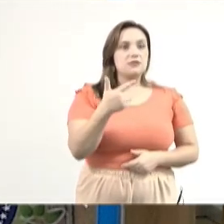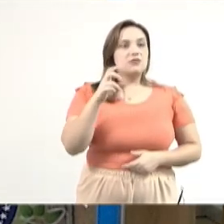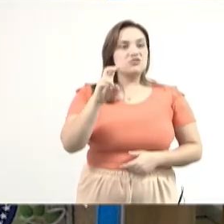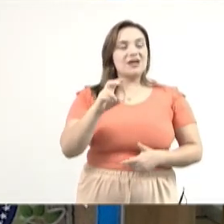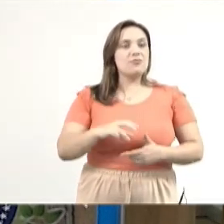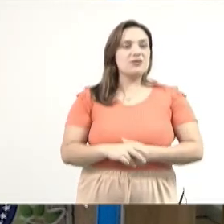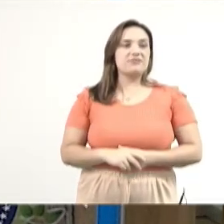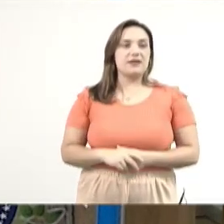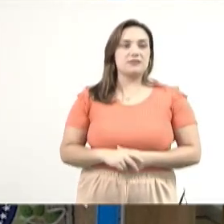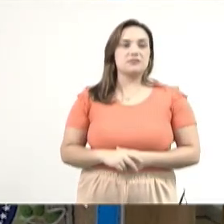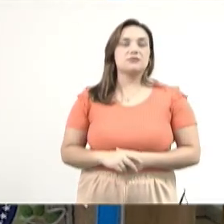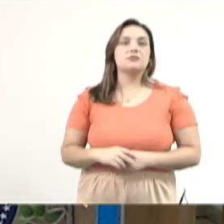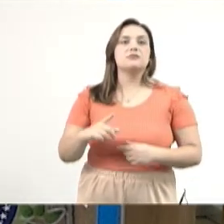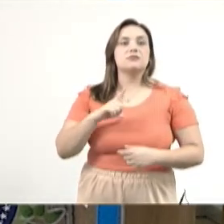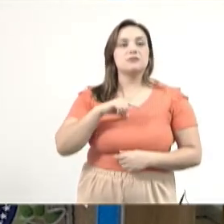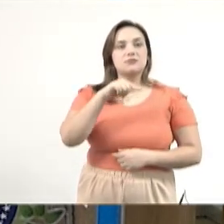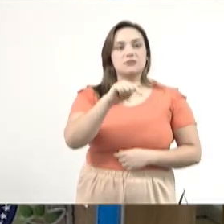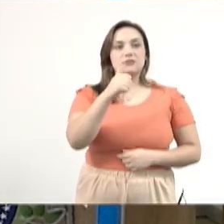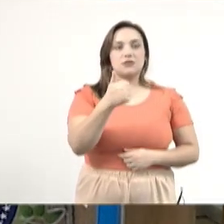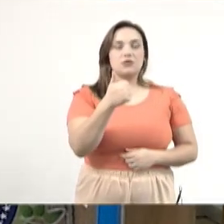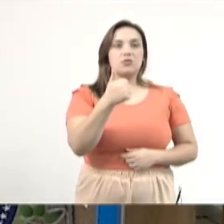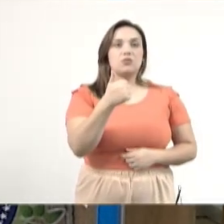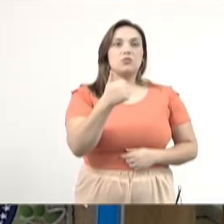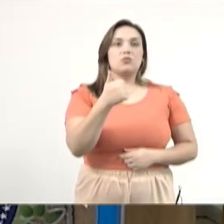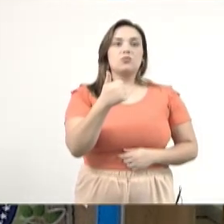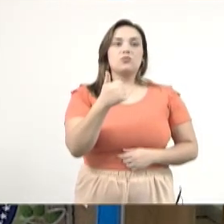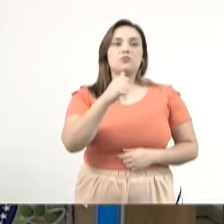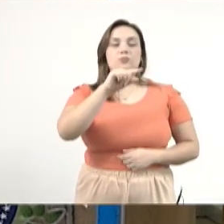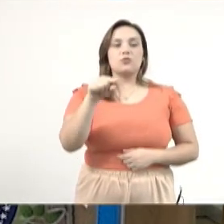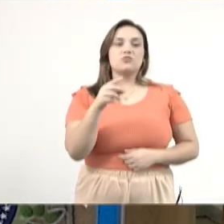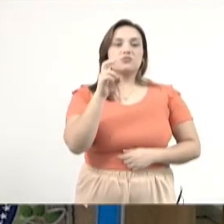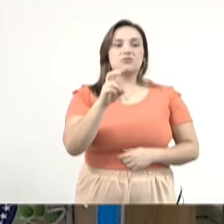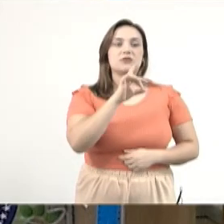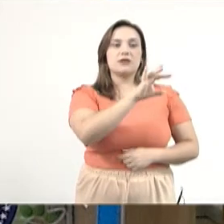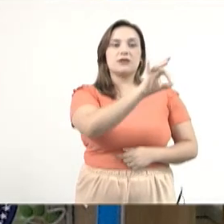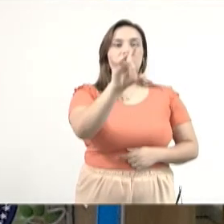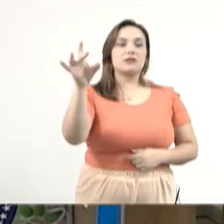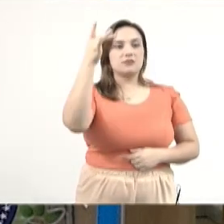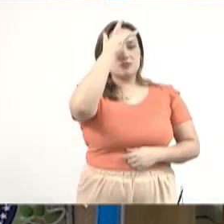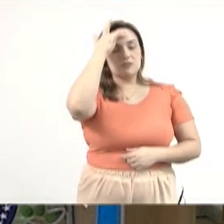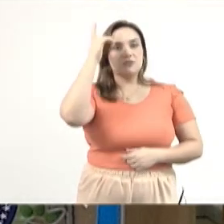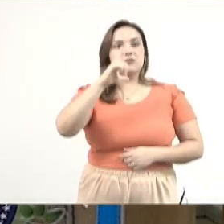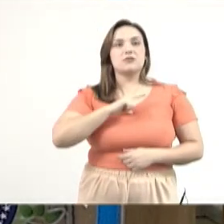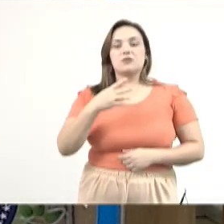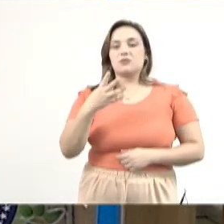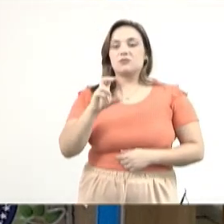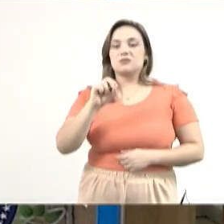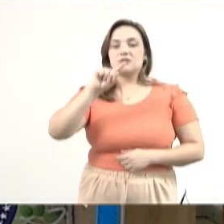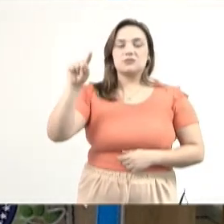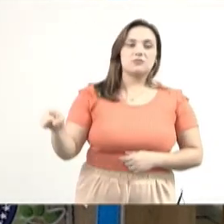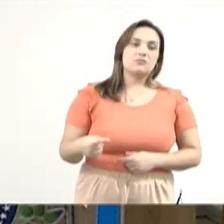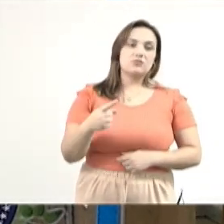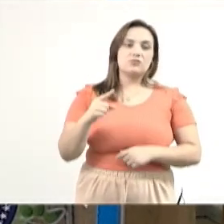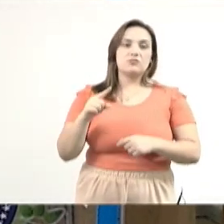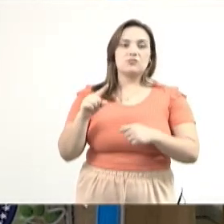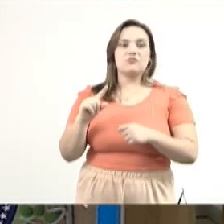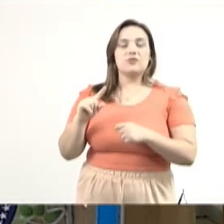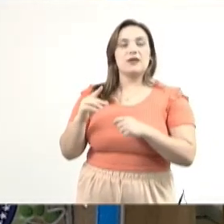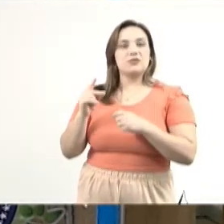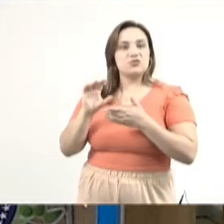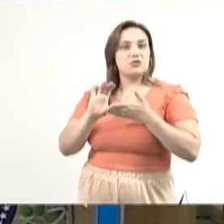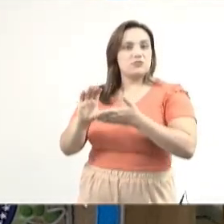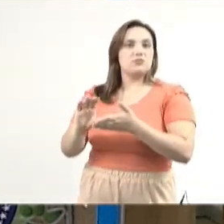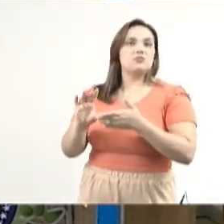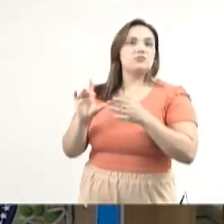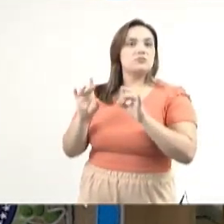72 milhões, 71,5 em emendas individuais e 450 mil reais em emendas coletivas.